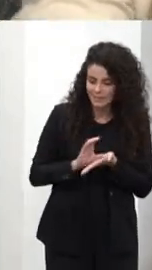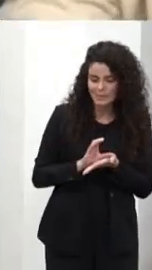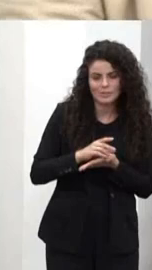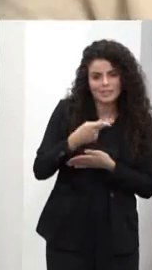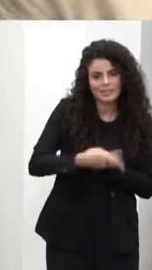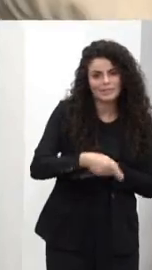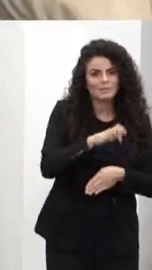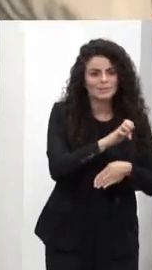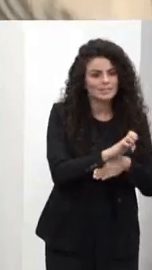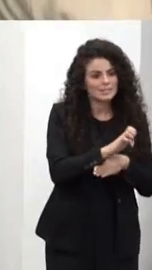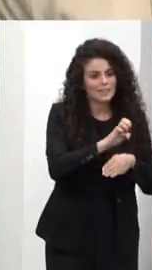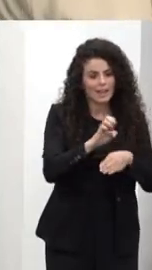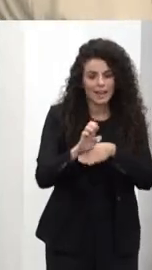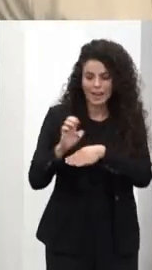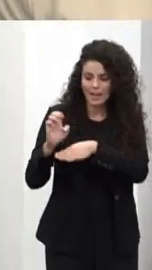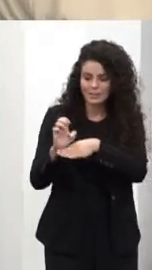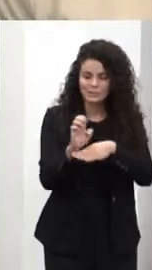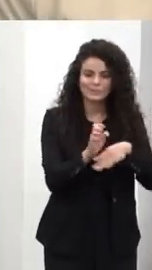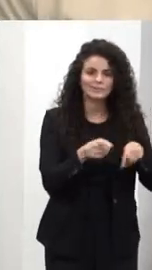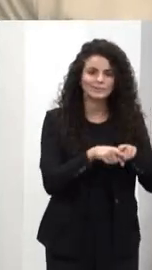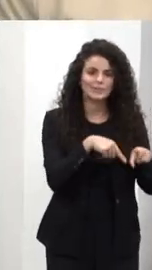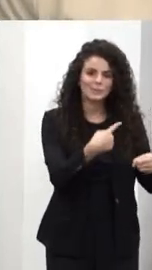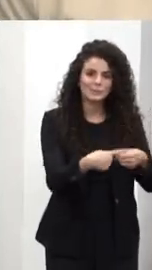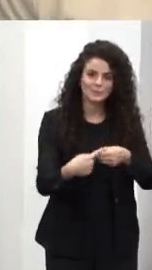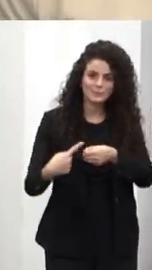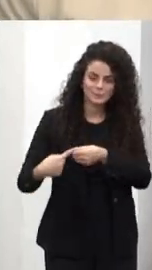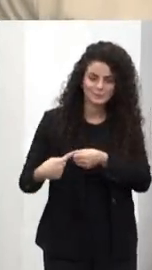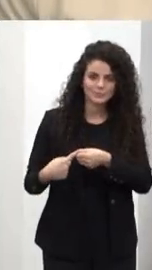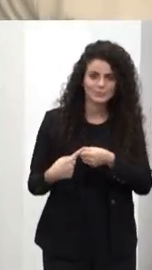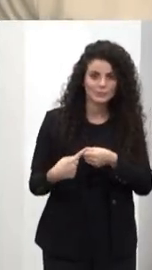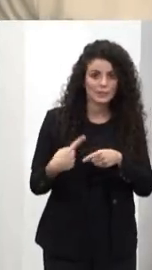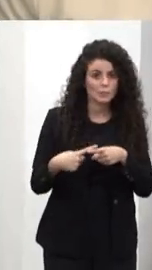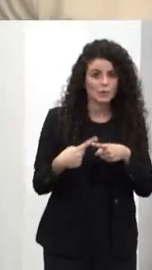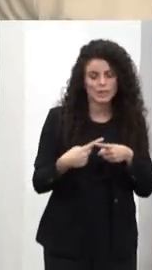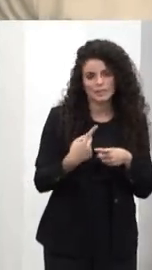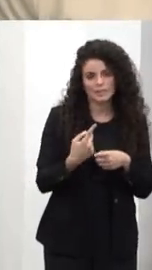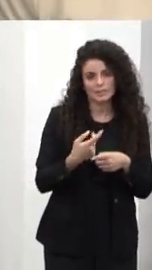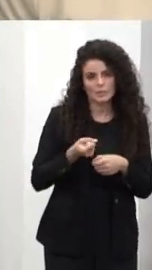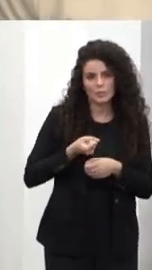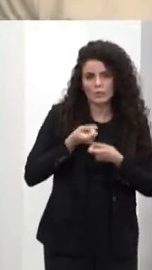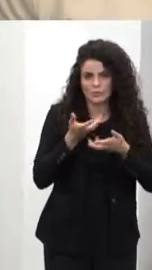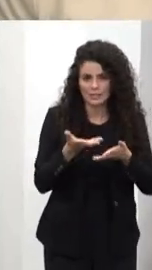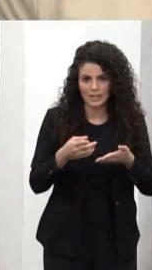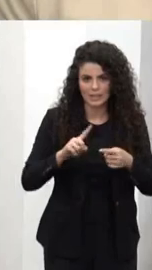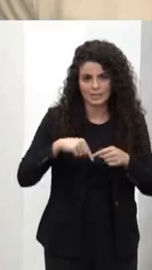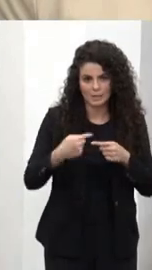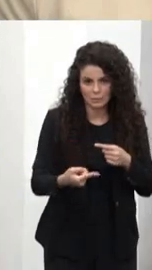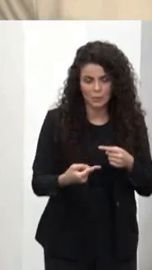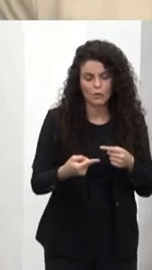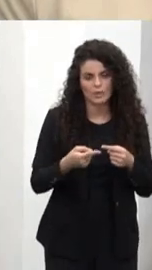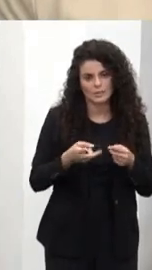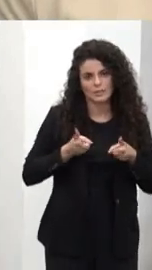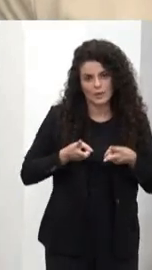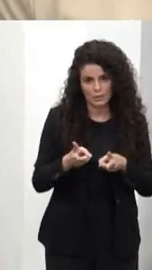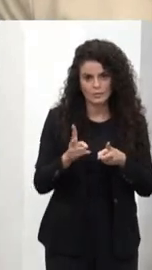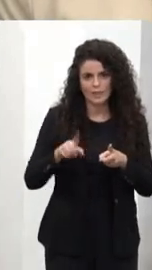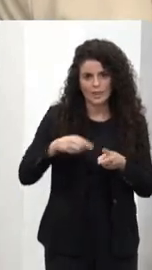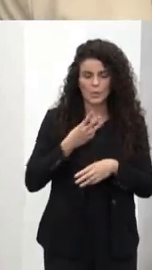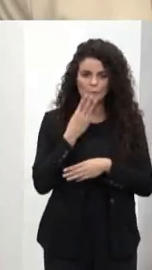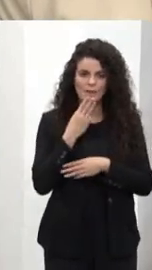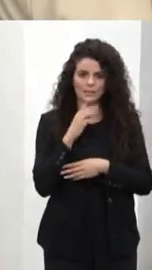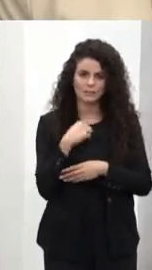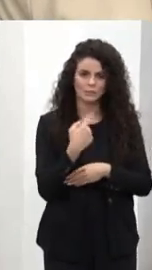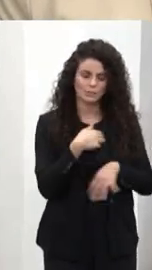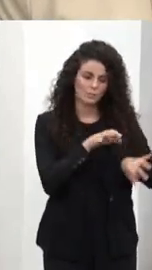e municípios e eu quero e como eu não vou voltar a falar depois eu vou passar a condução para o Marquito porque a gente tem um